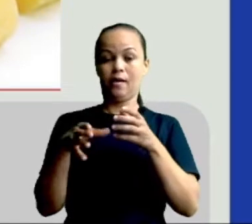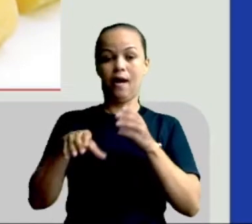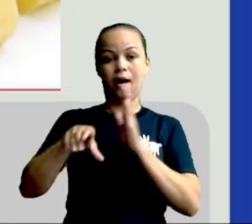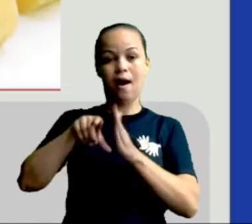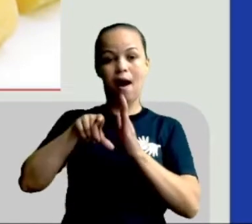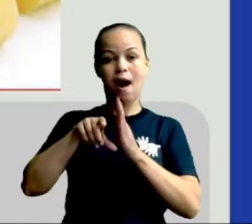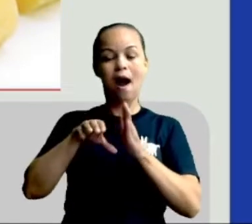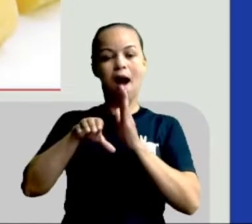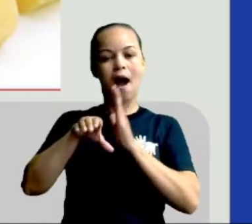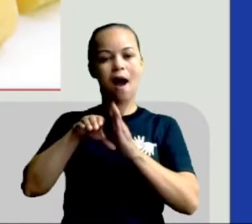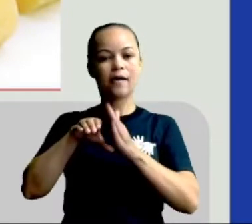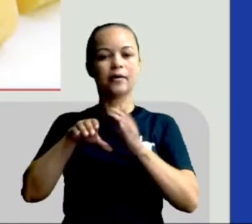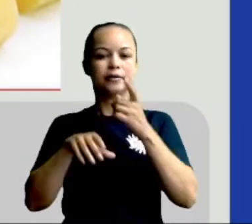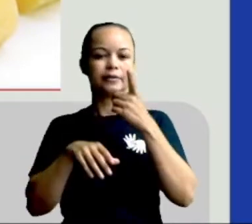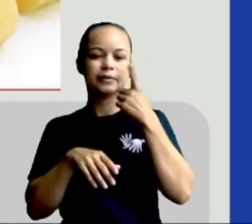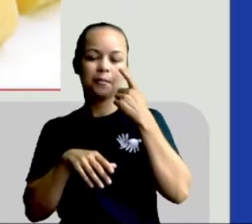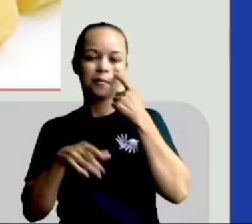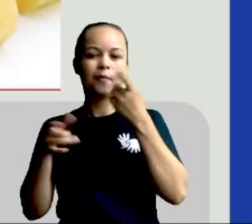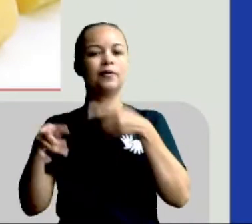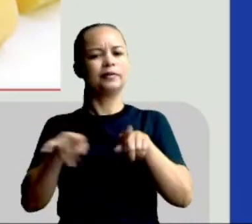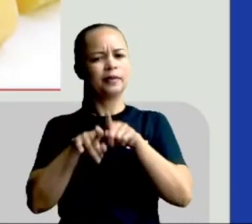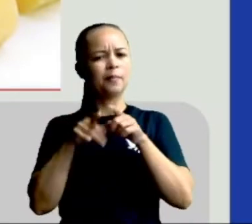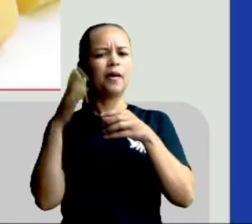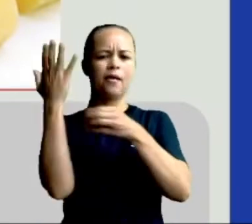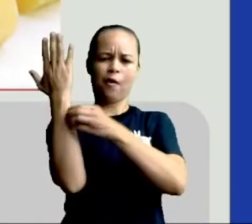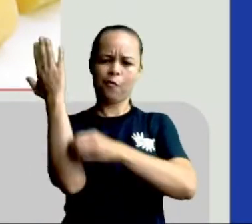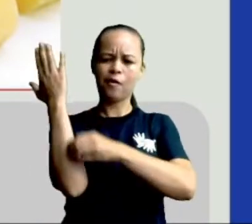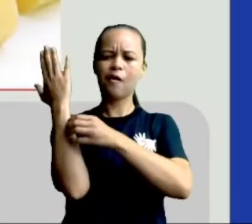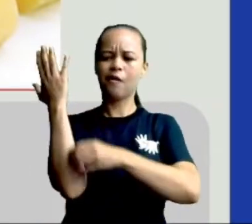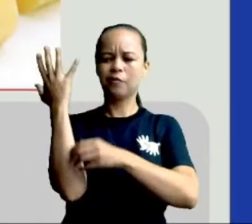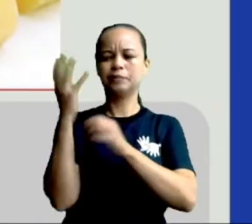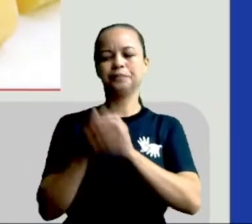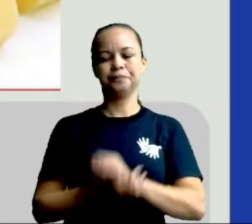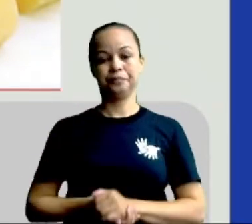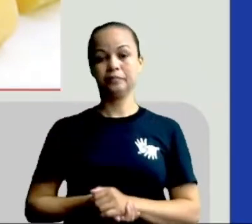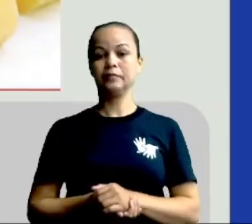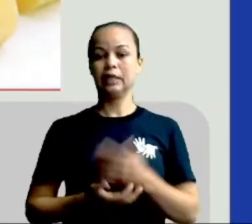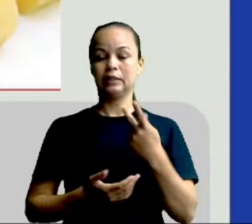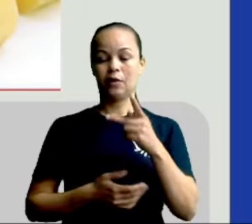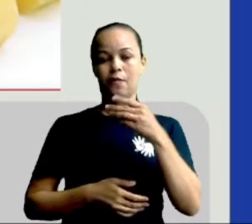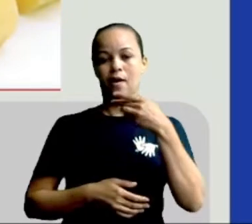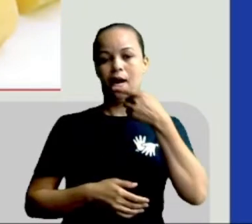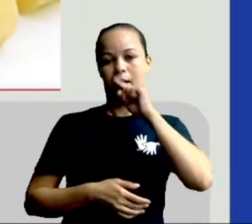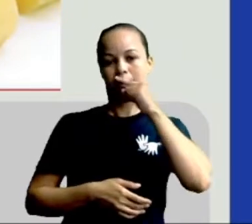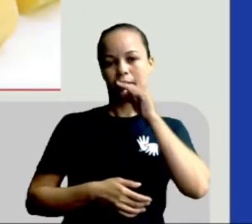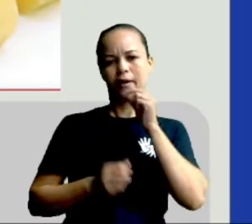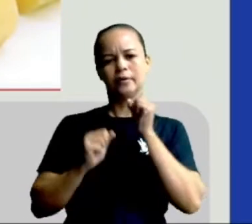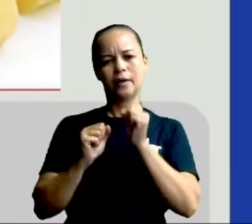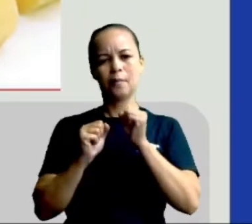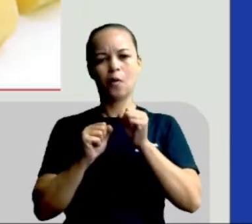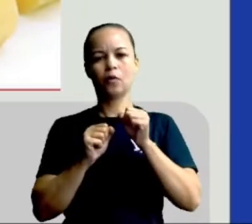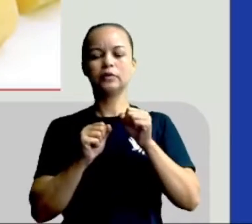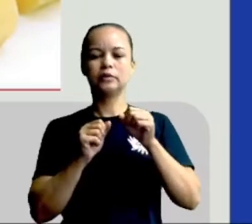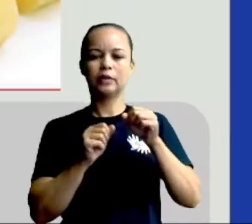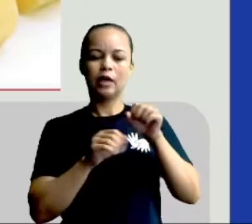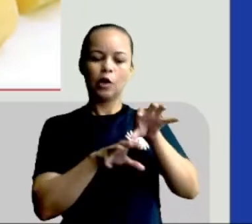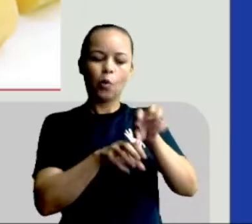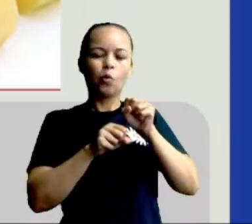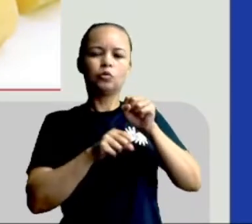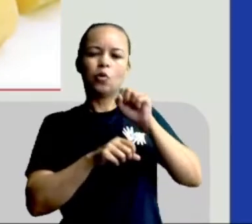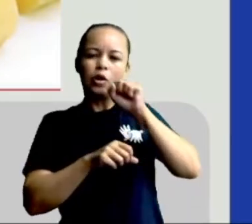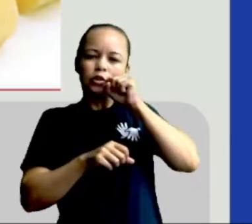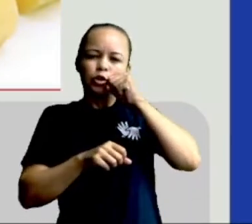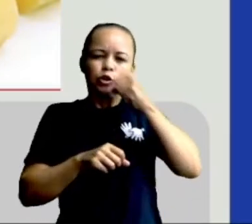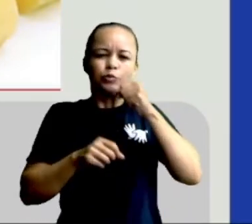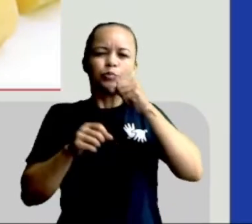A cana-de-açúcar, como eu já mostrei para você, né, que pode ser consumida ali in natura ou pode ser transformada em